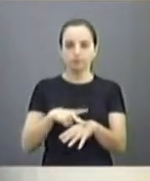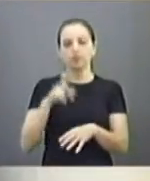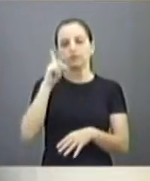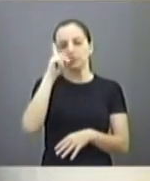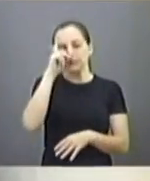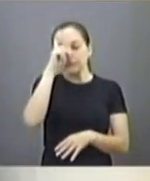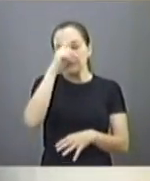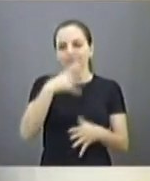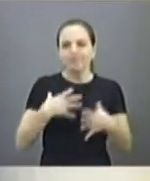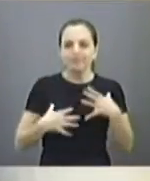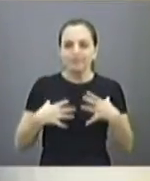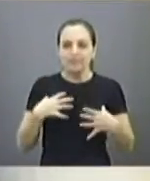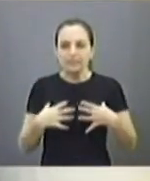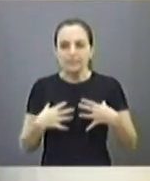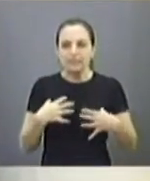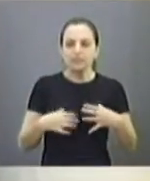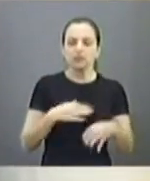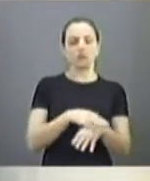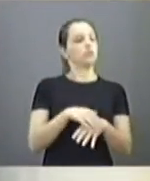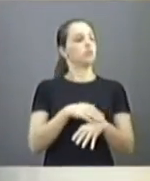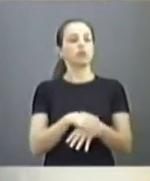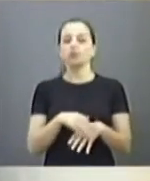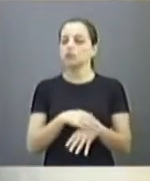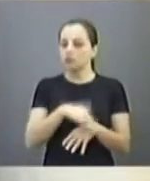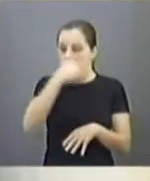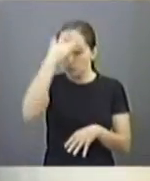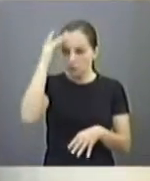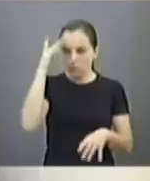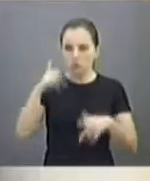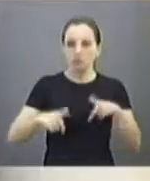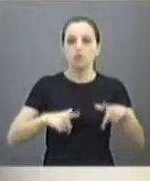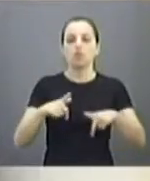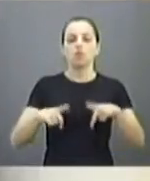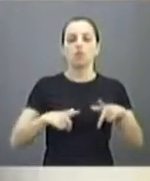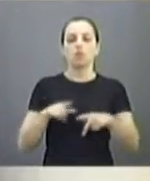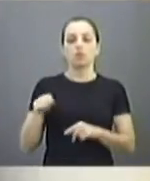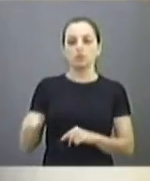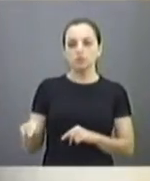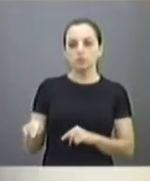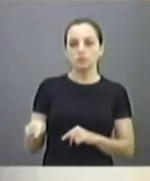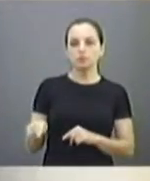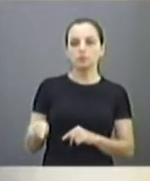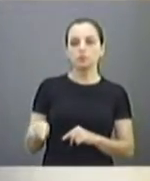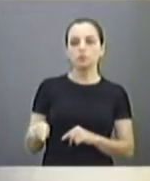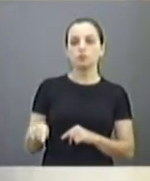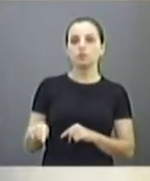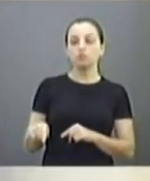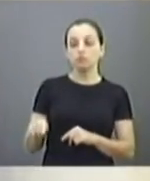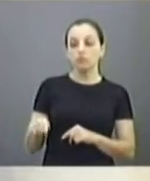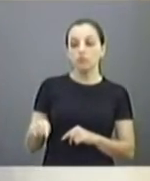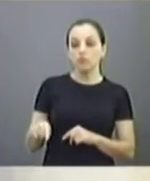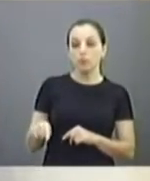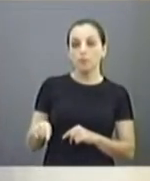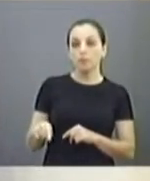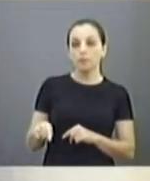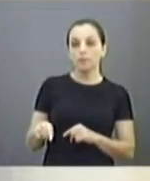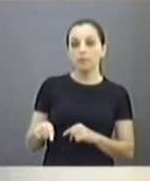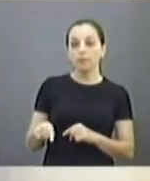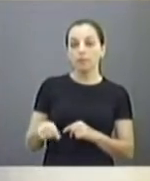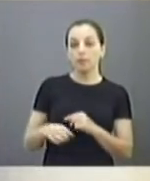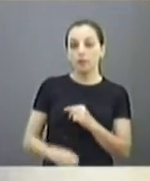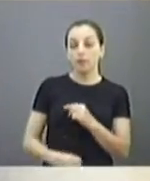Preocupante, quando nós conversamos com esses servidores da Fundação Casa e apuramos que